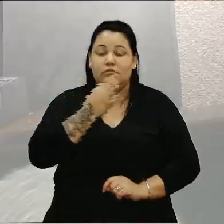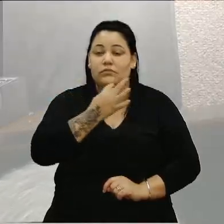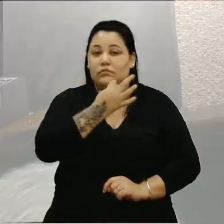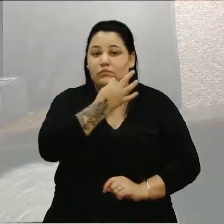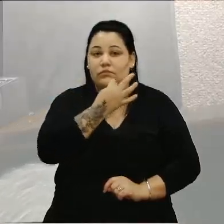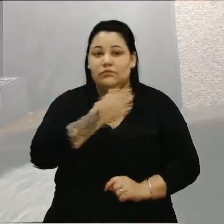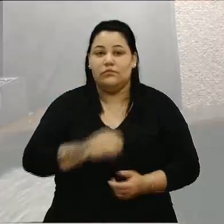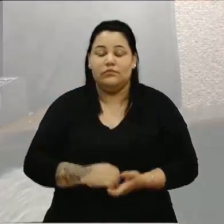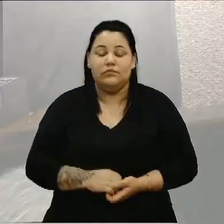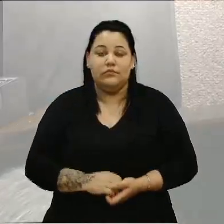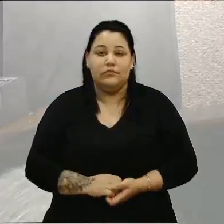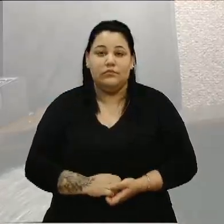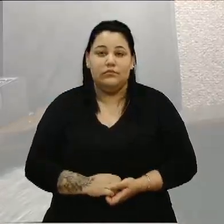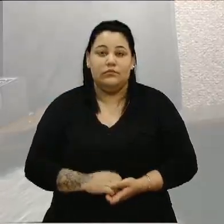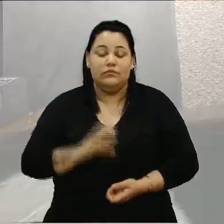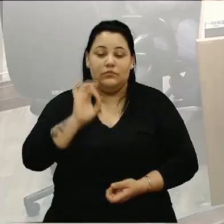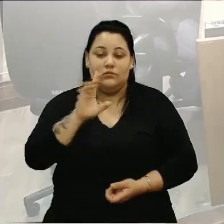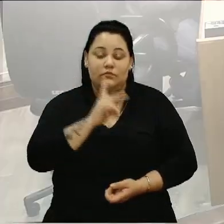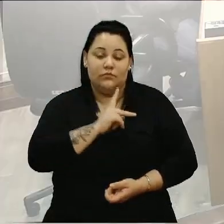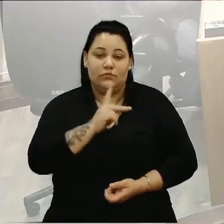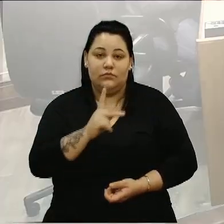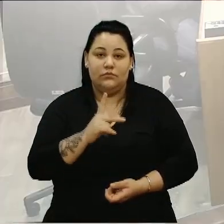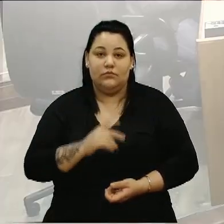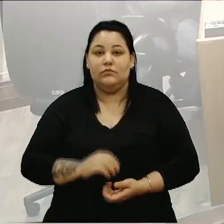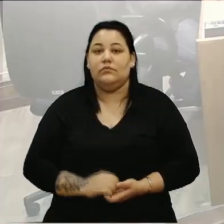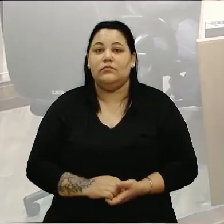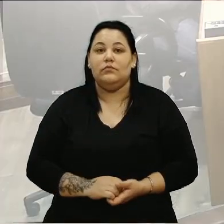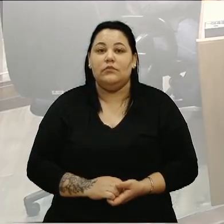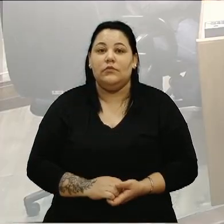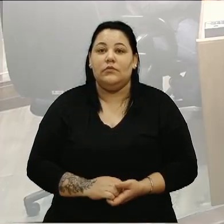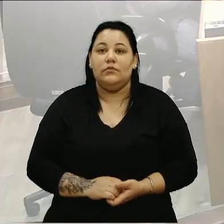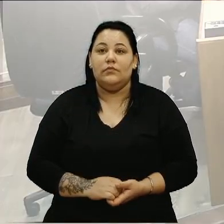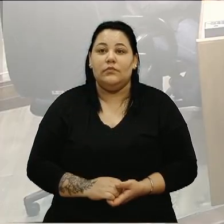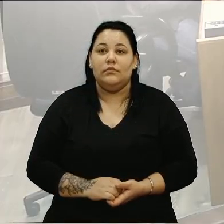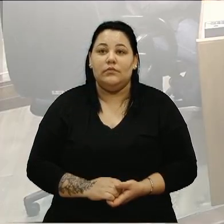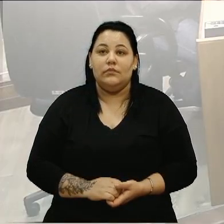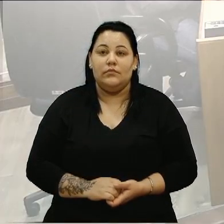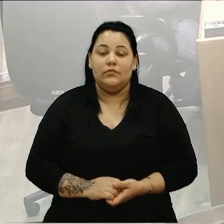Frisso. Era isso, senhora presidente. Obrigada, vereador. Em primeira discussão,